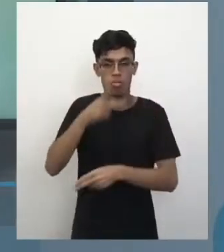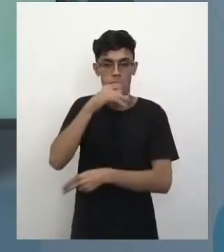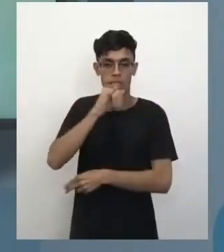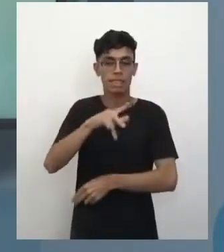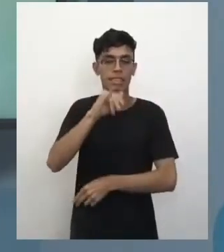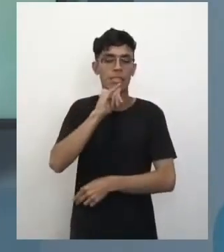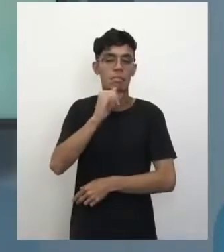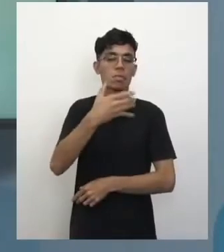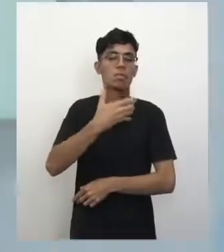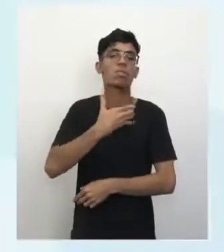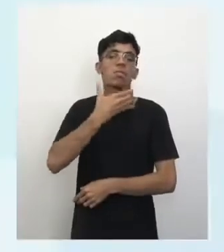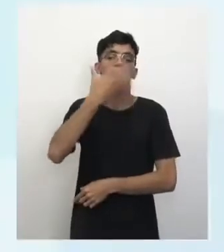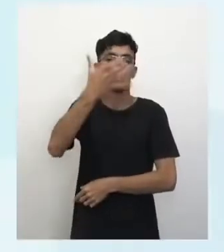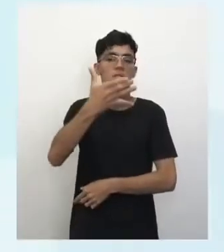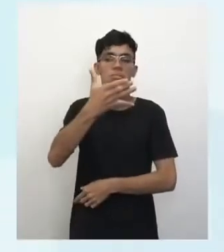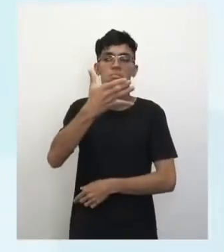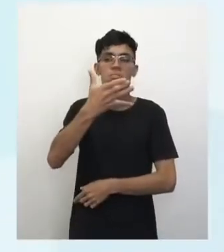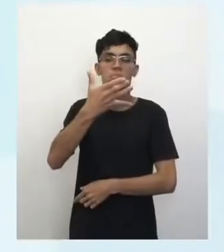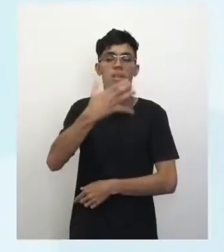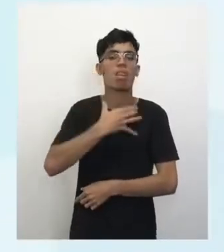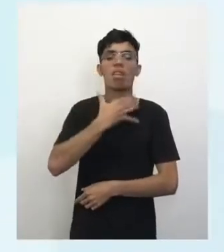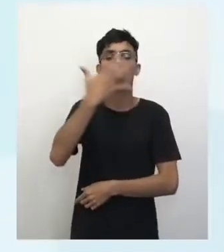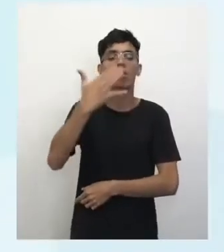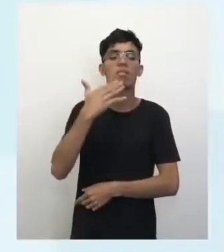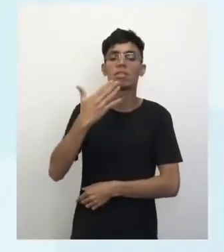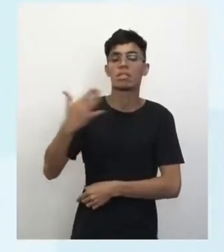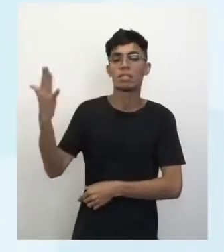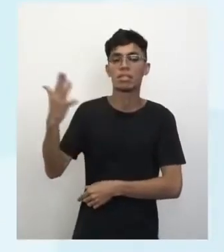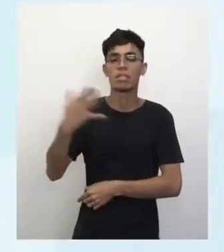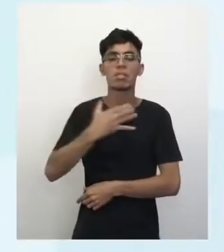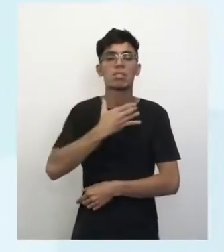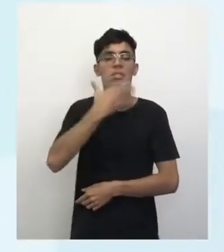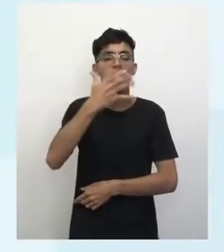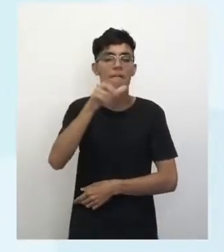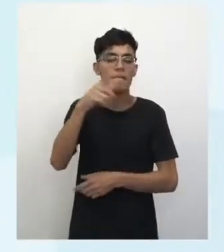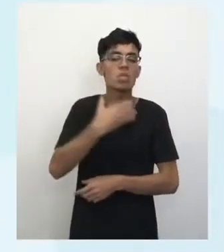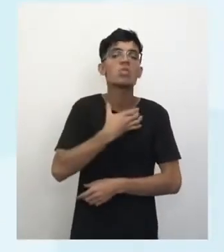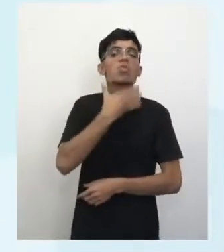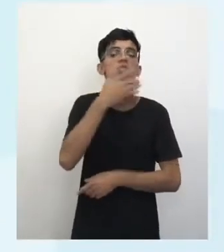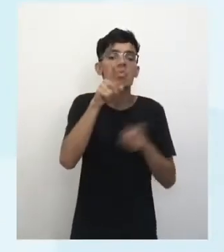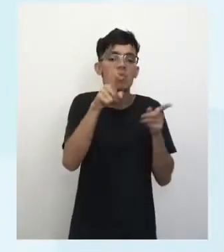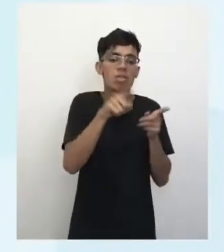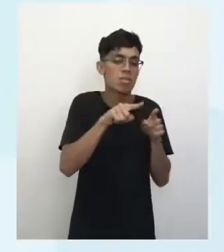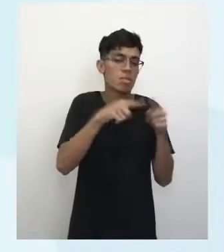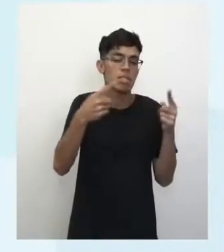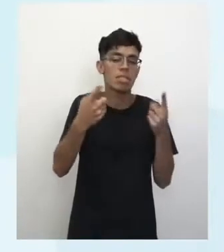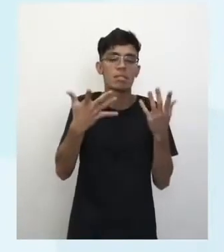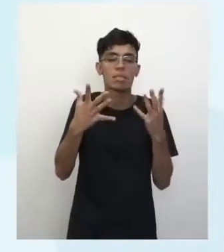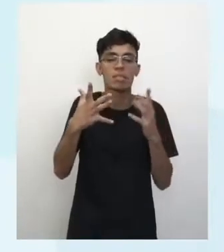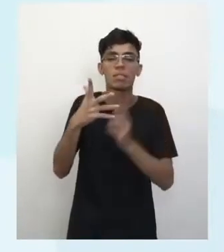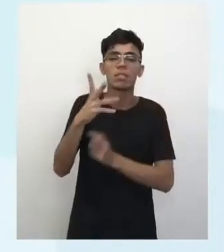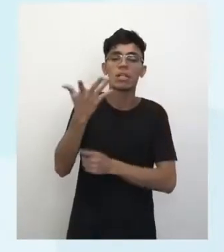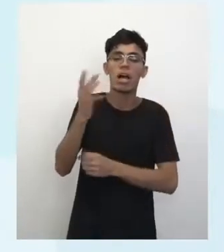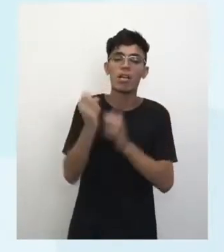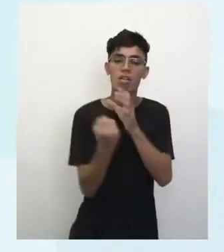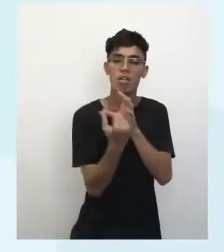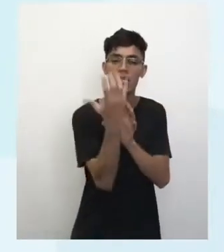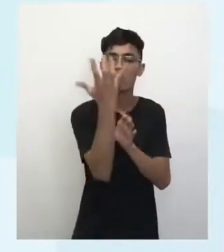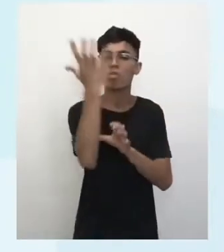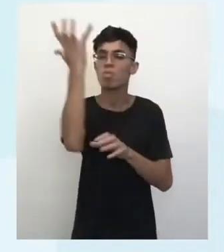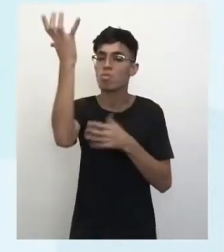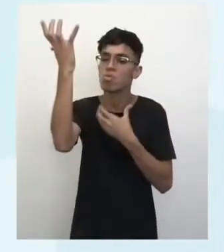girafa, né, que ele falava o seguinte, que a girafa, em princípio, teria o pescoço pequeno, mas ela ia tentando alcançar as árvores e aí